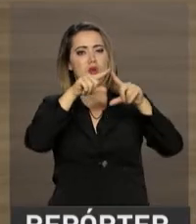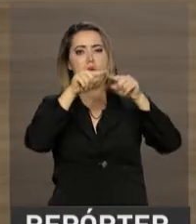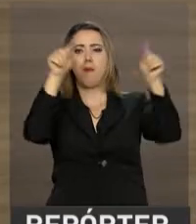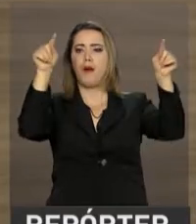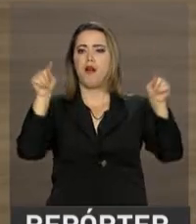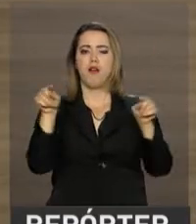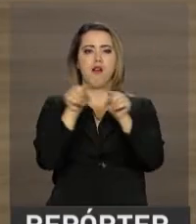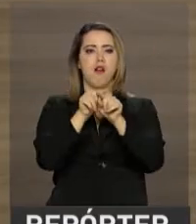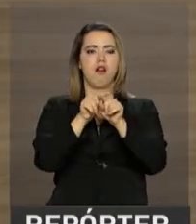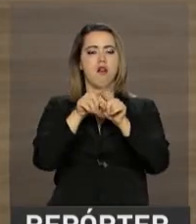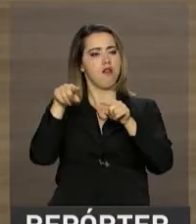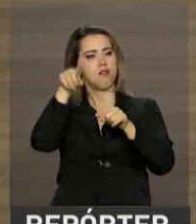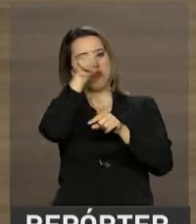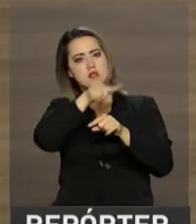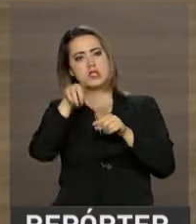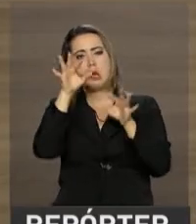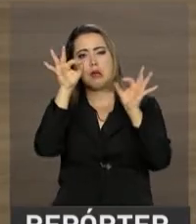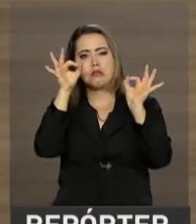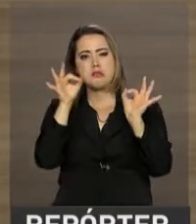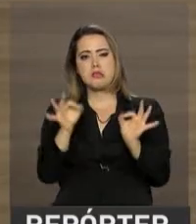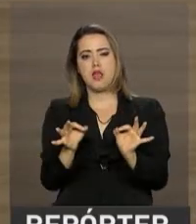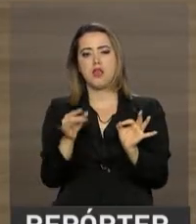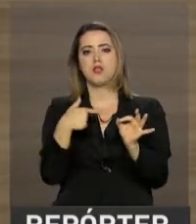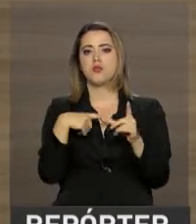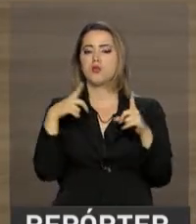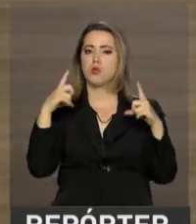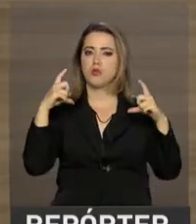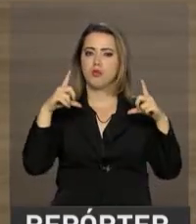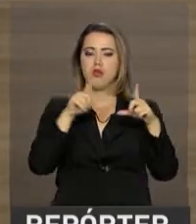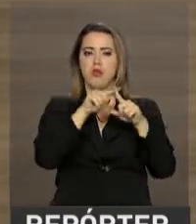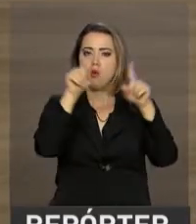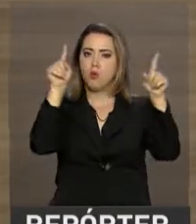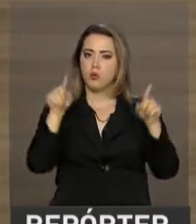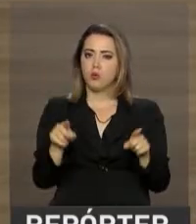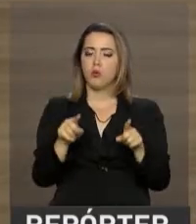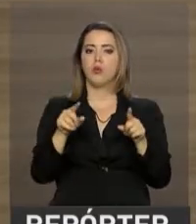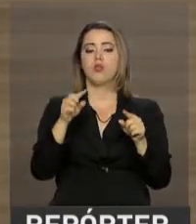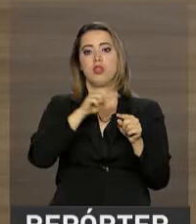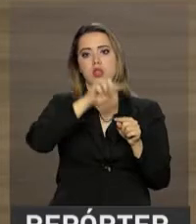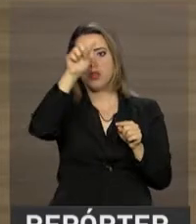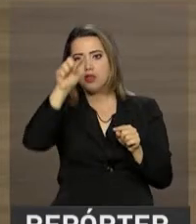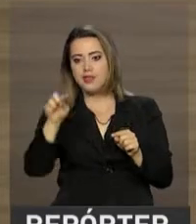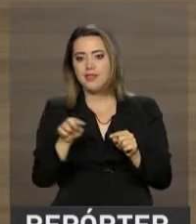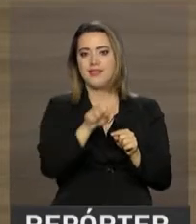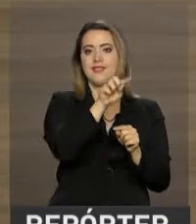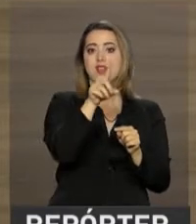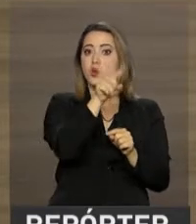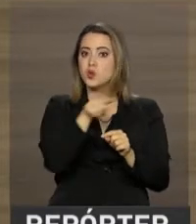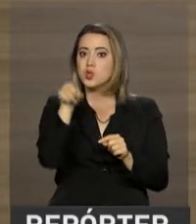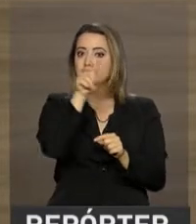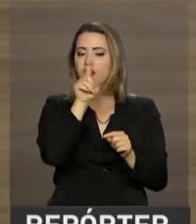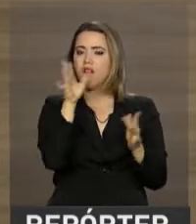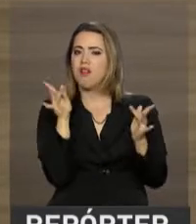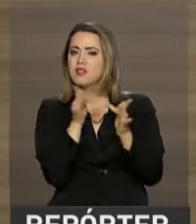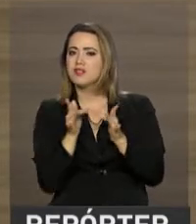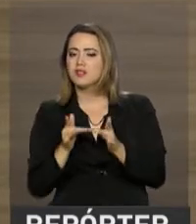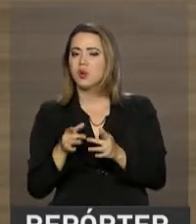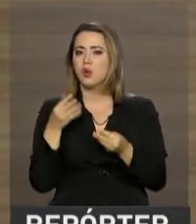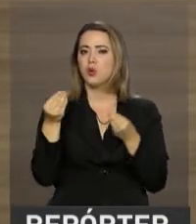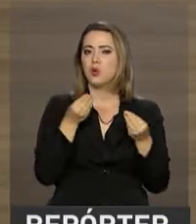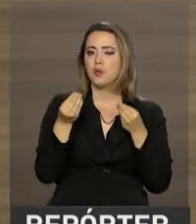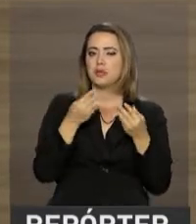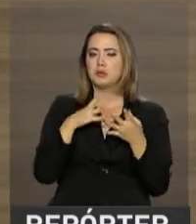as formas matematicamente precisas, o losango, o retângulo e o círculo, tem muito a ver com o modo